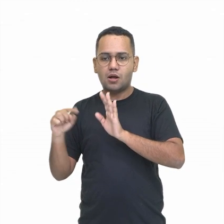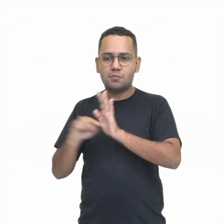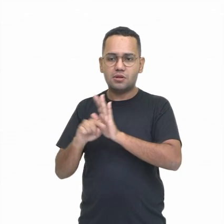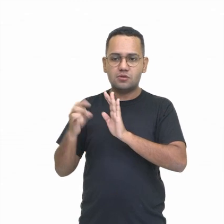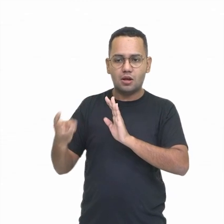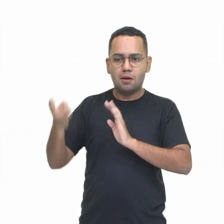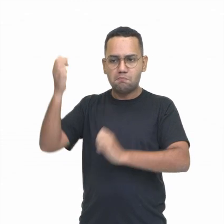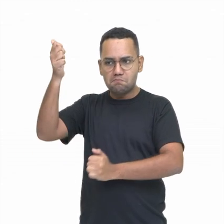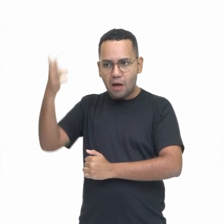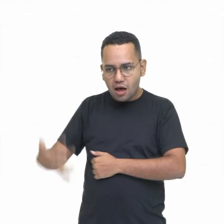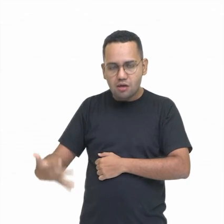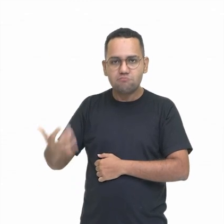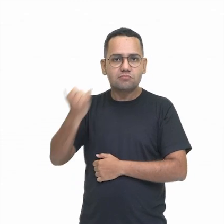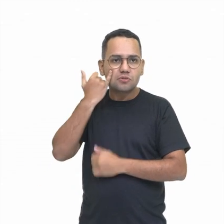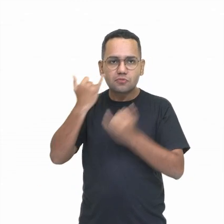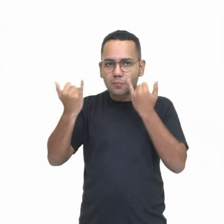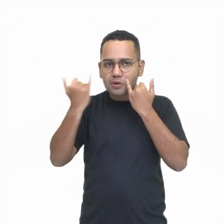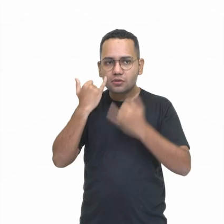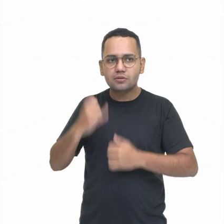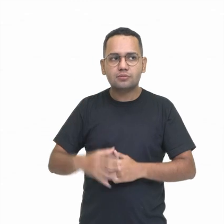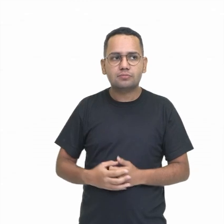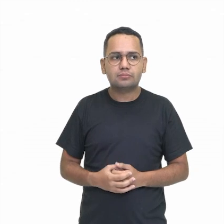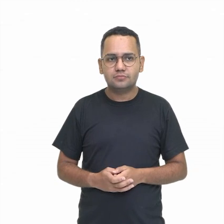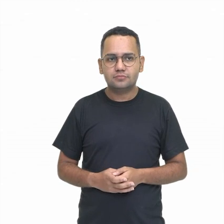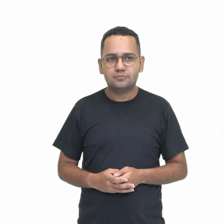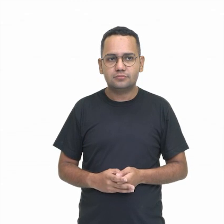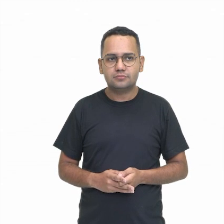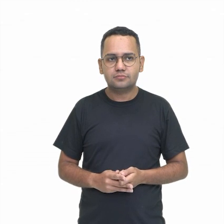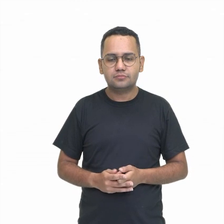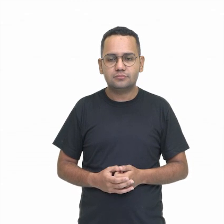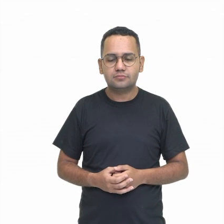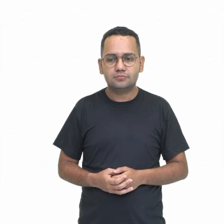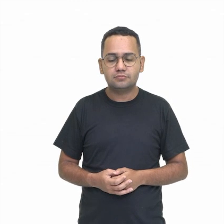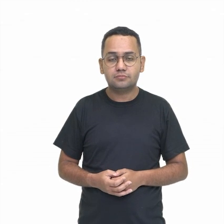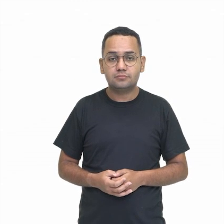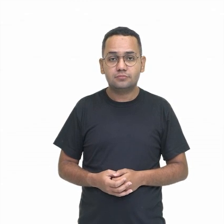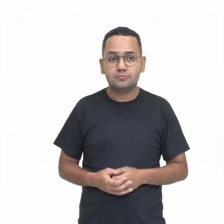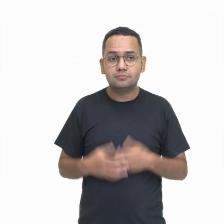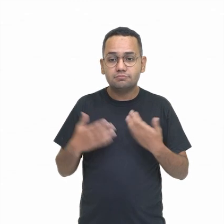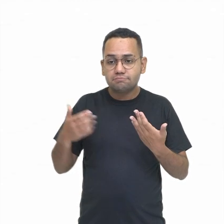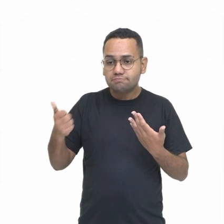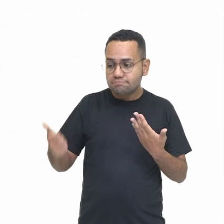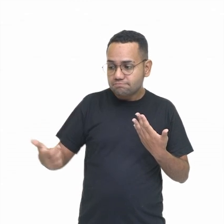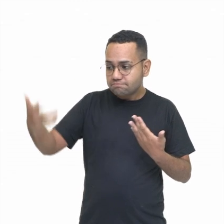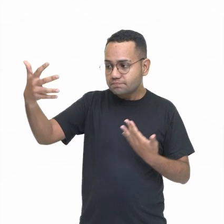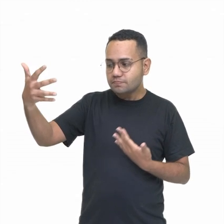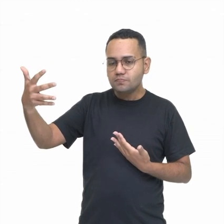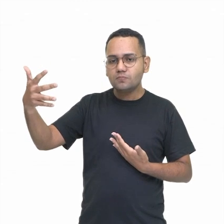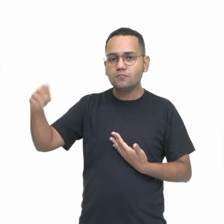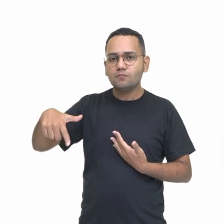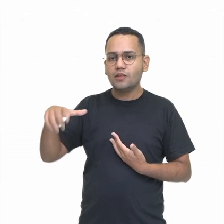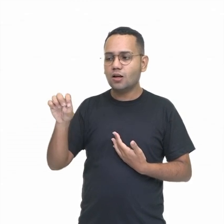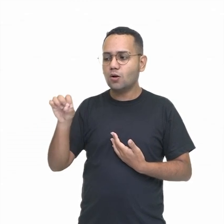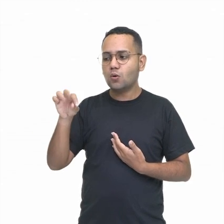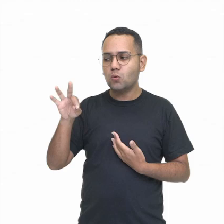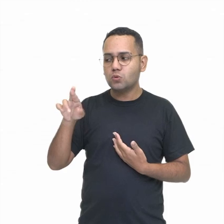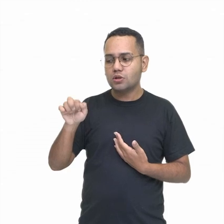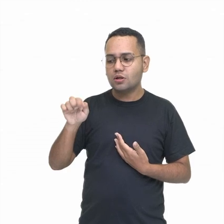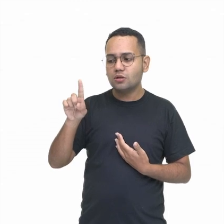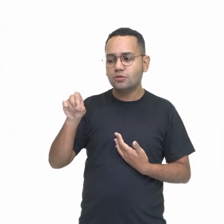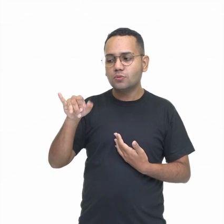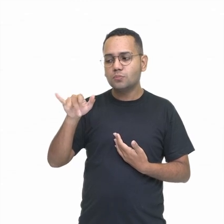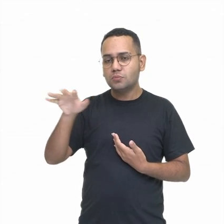3 e 7 então todos esses elementos aí nós chamamos de contradomínio